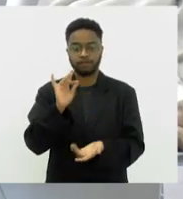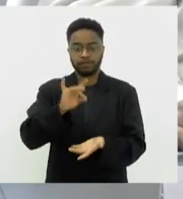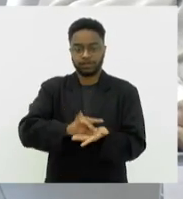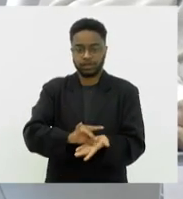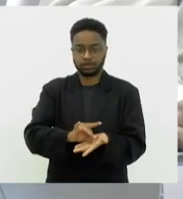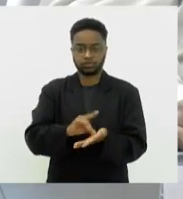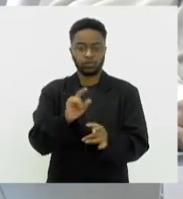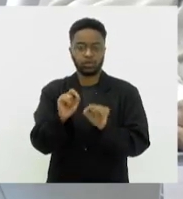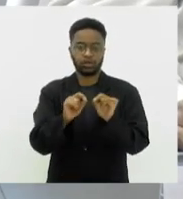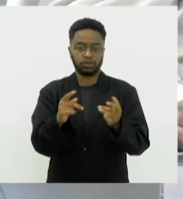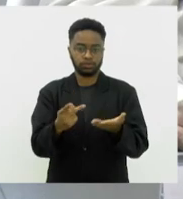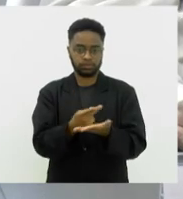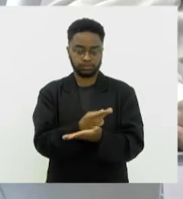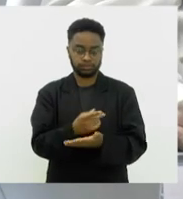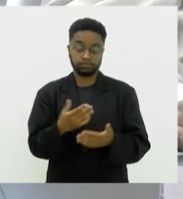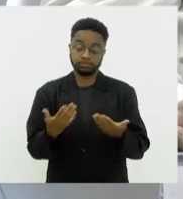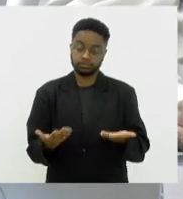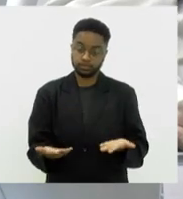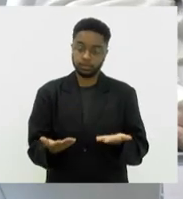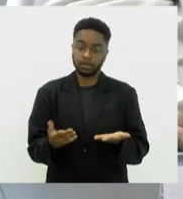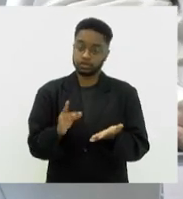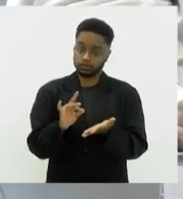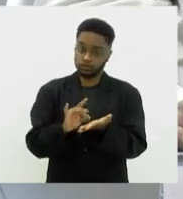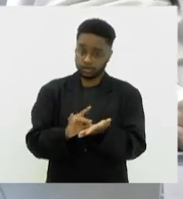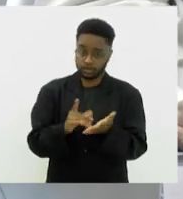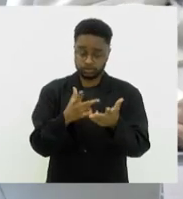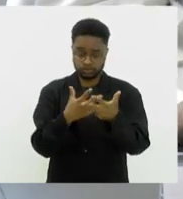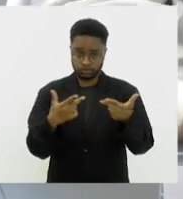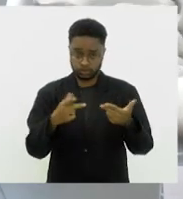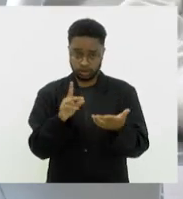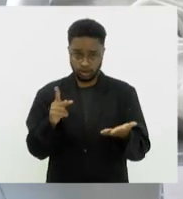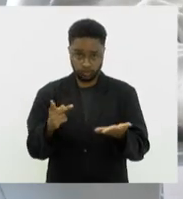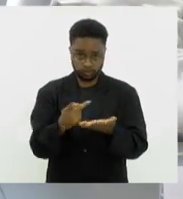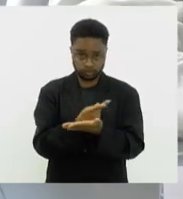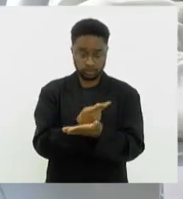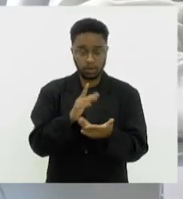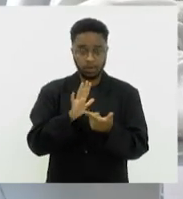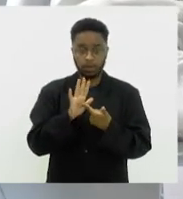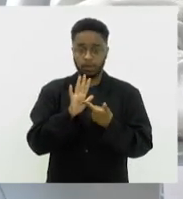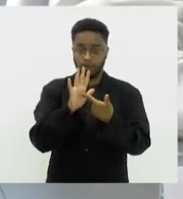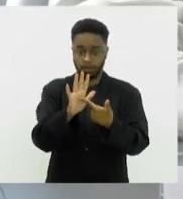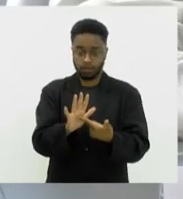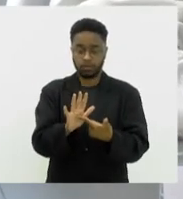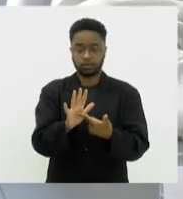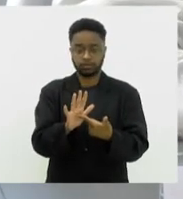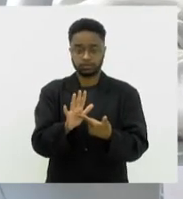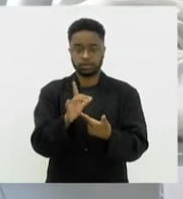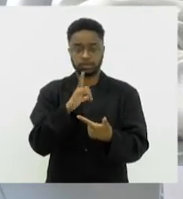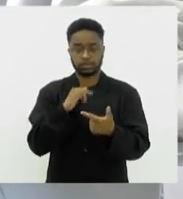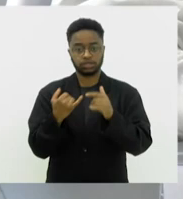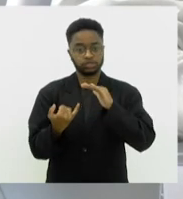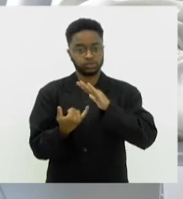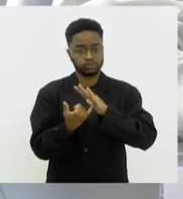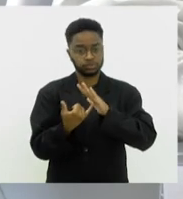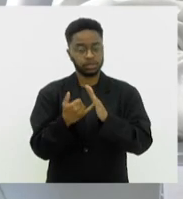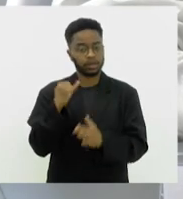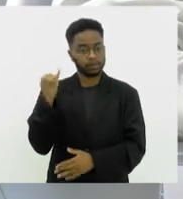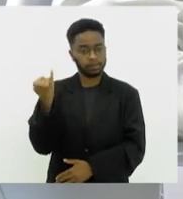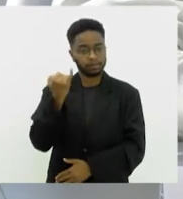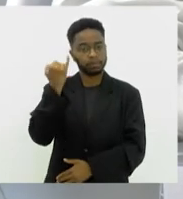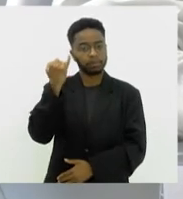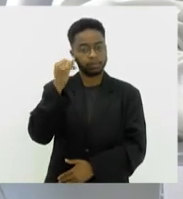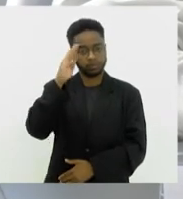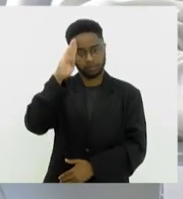dos Fatos e os fatos demonstram né diante de uma uma instituição tão importante em